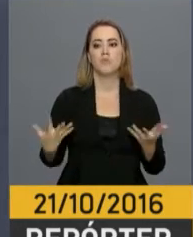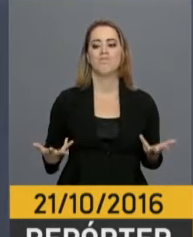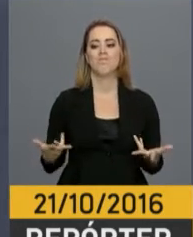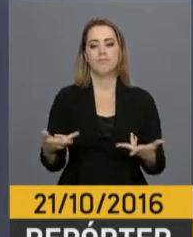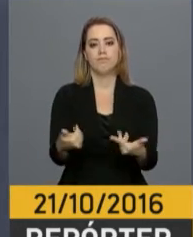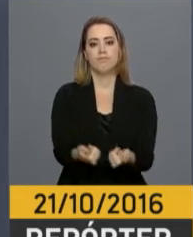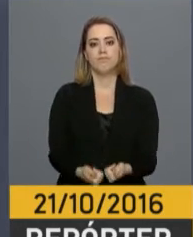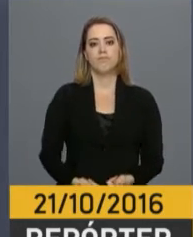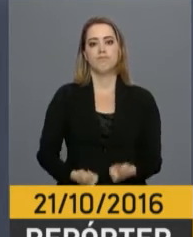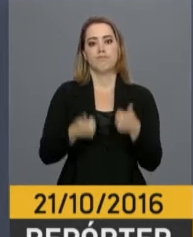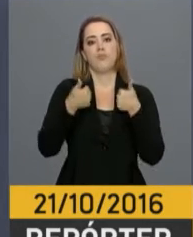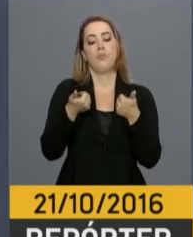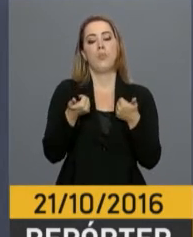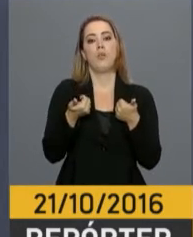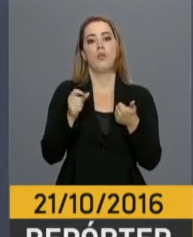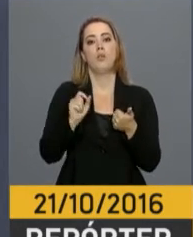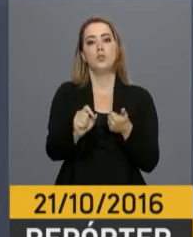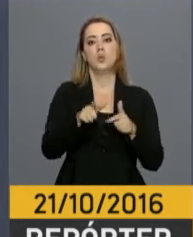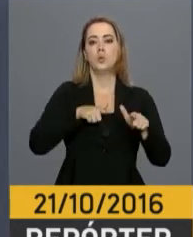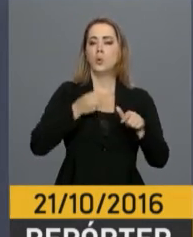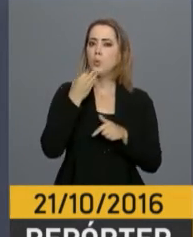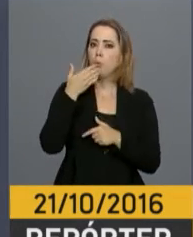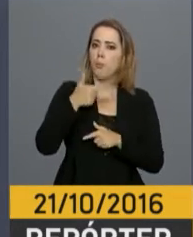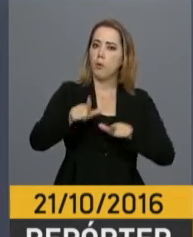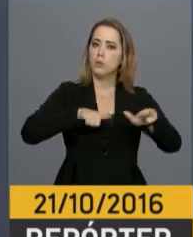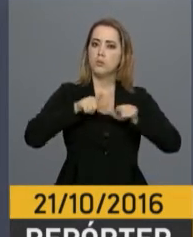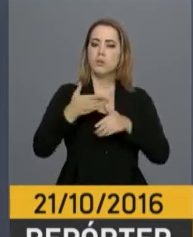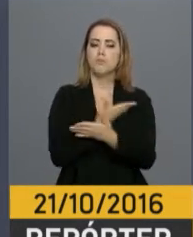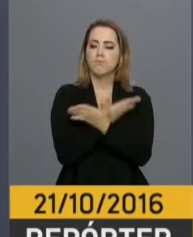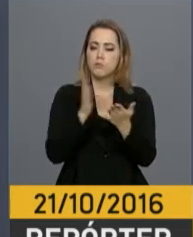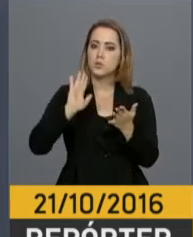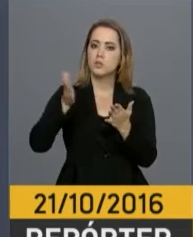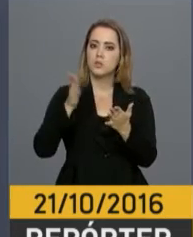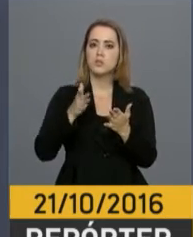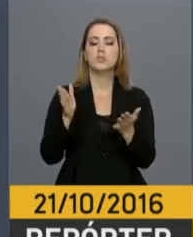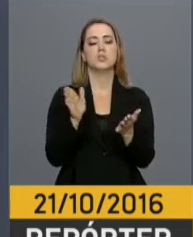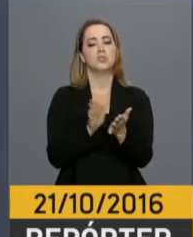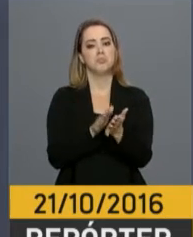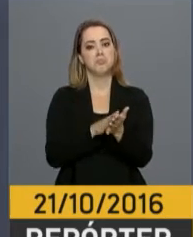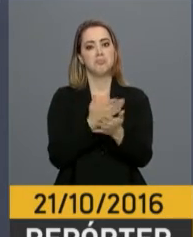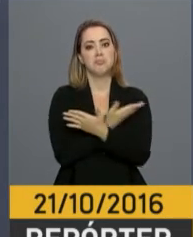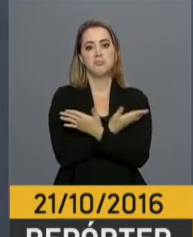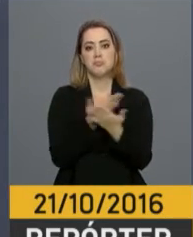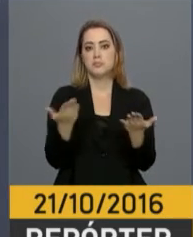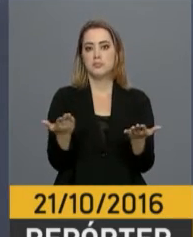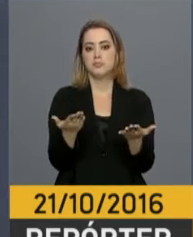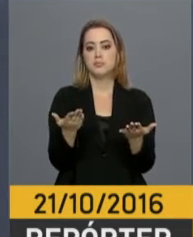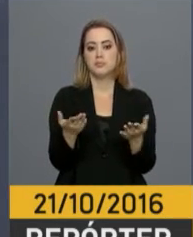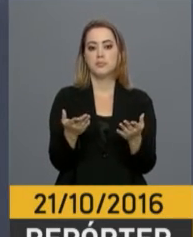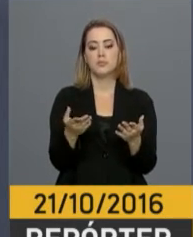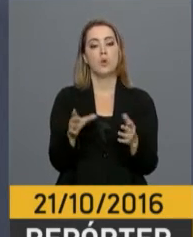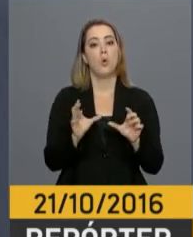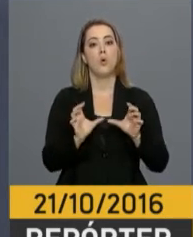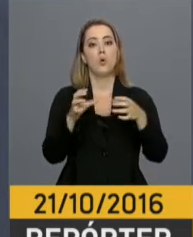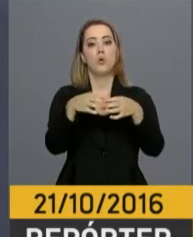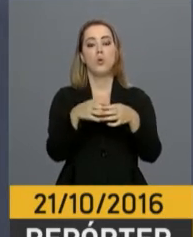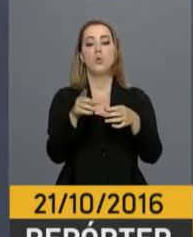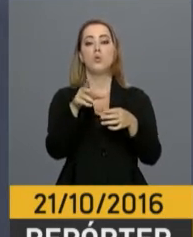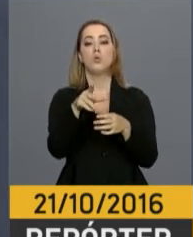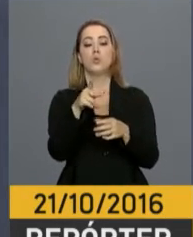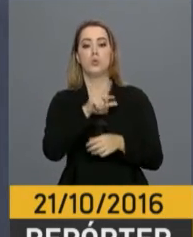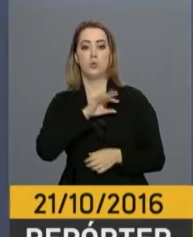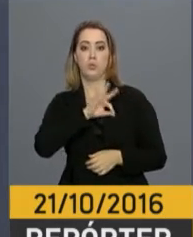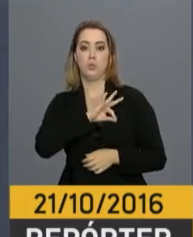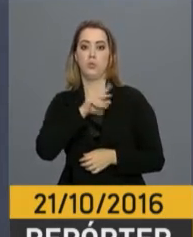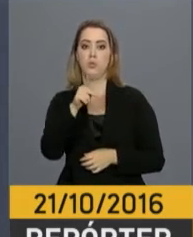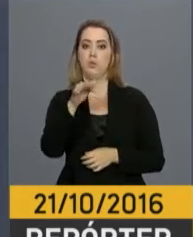eficácia ainda maior no bom trabalho que todos vocês vêm realizando. Parabéns à equipe da Polícia Federal,